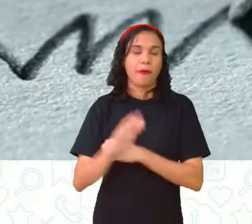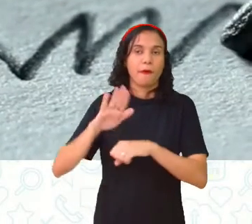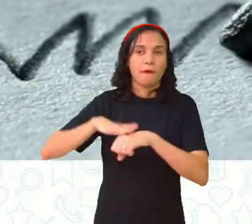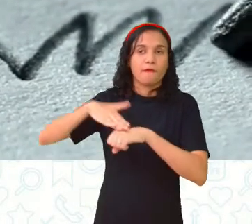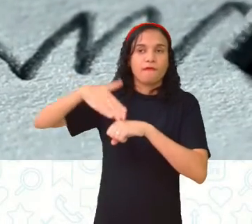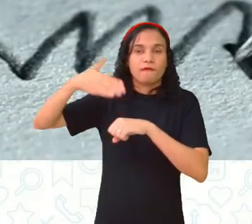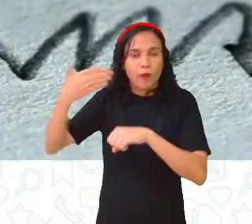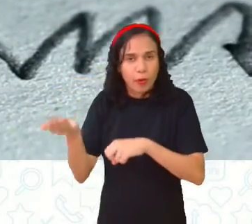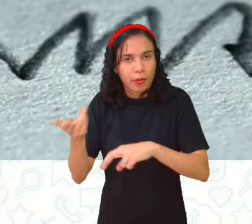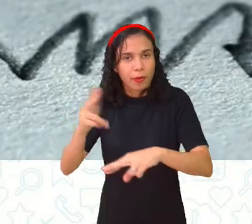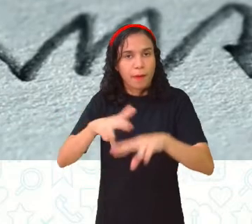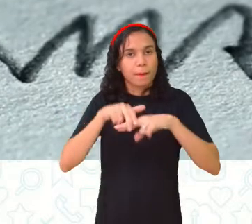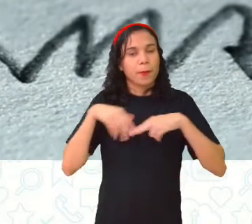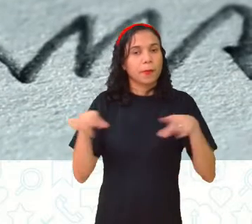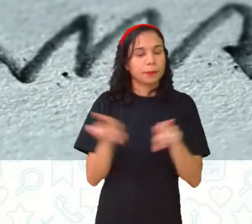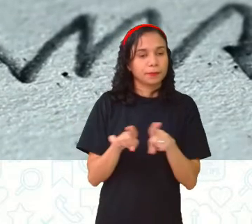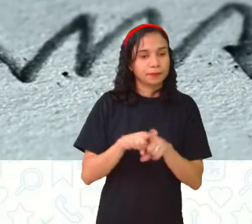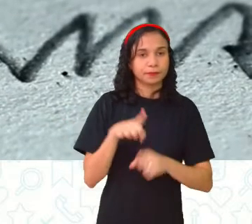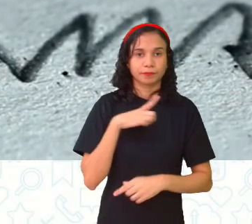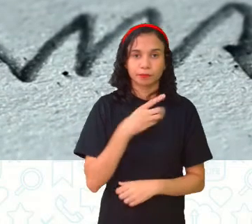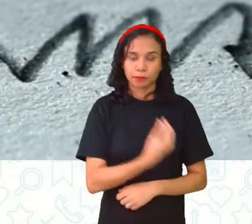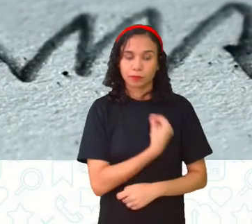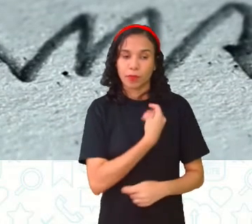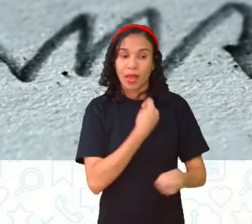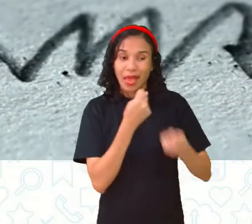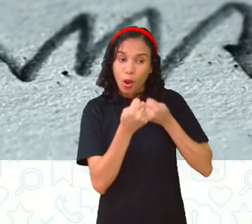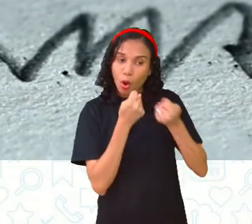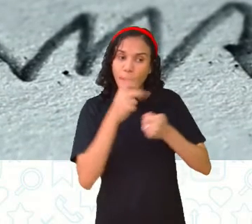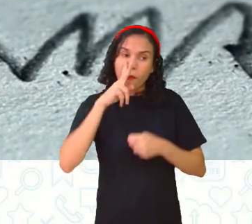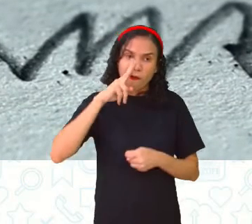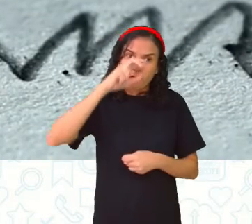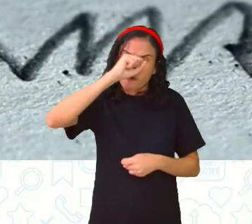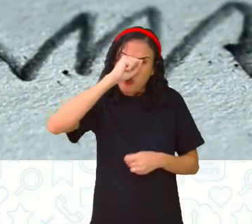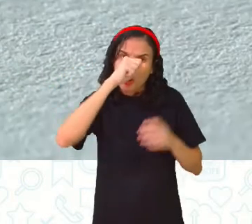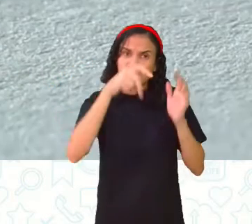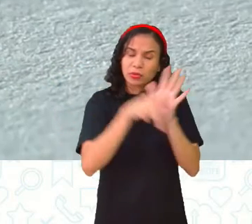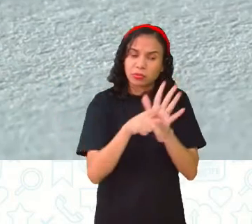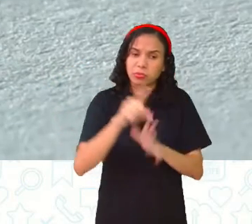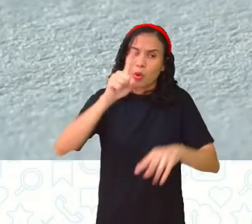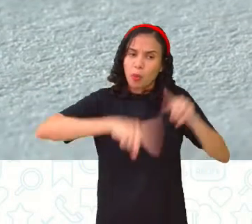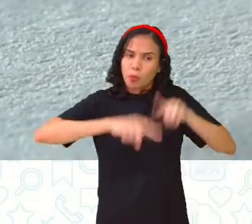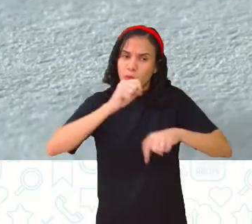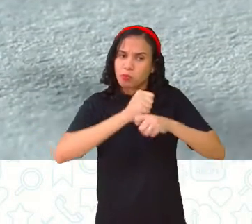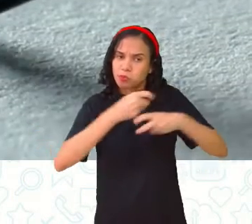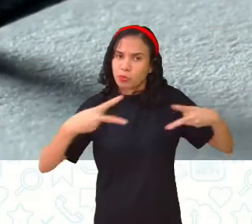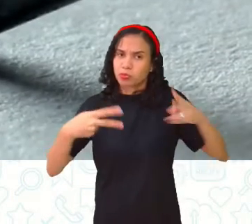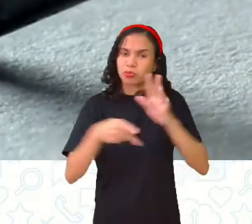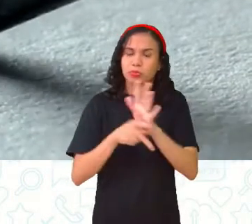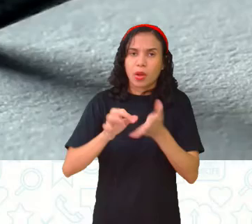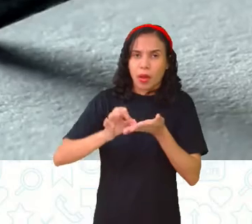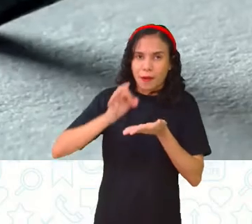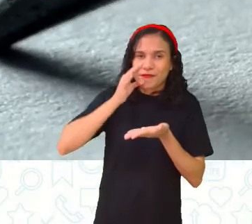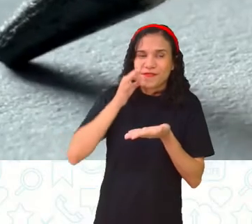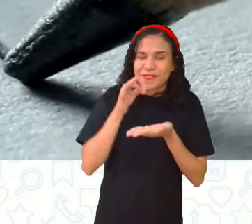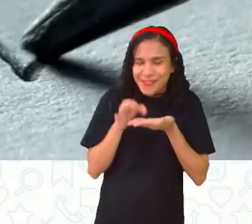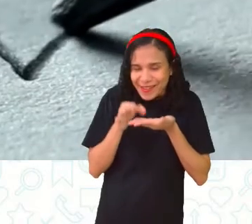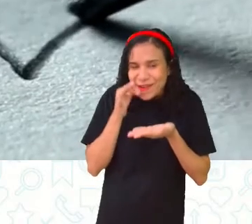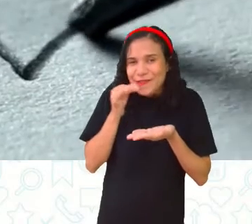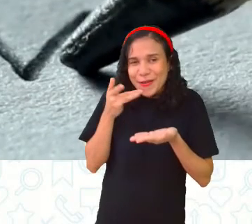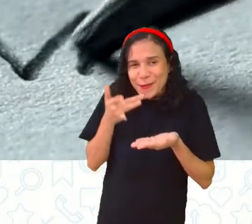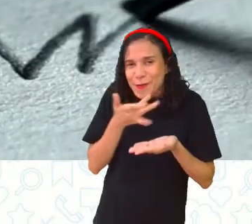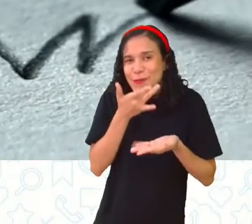também, né, porque como estava ali a economia muito forte diante desse produto que era o café, né, o nosso famoso